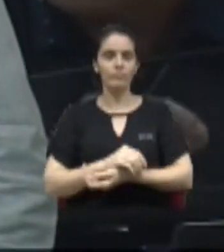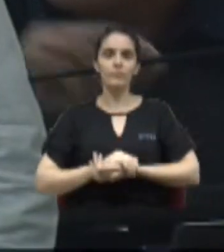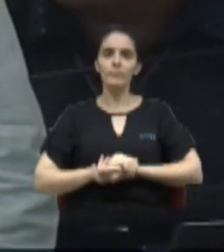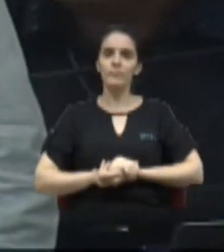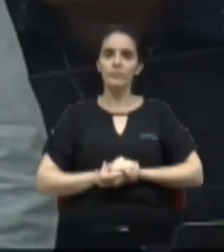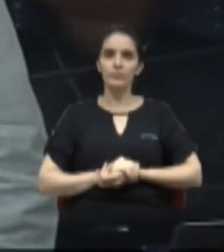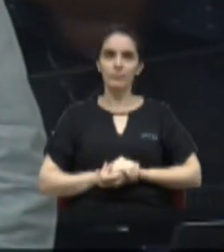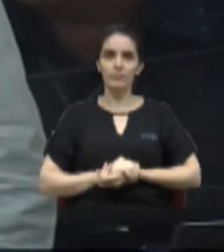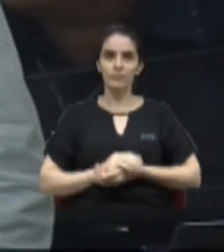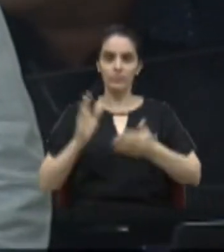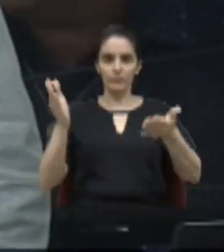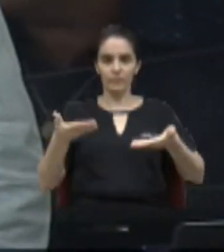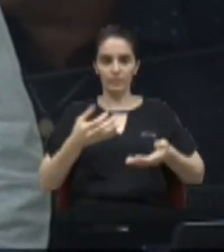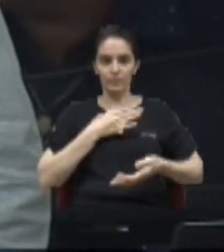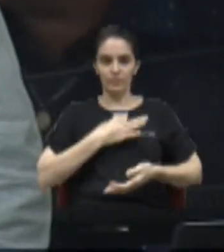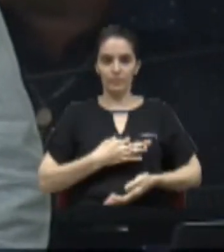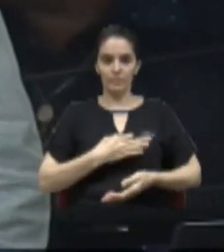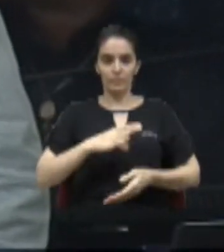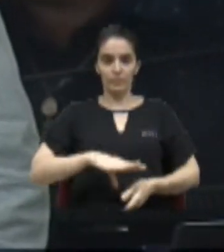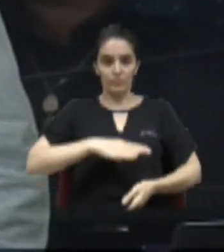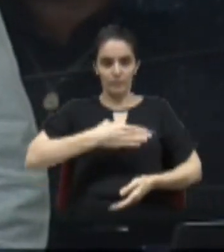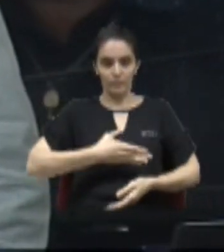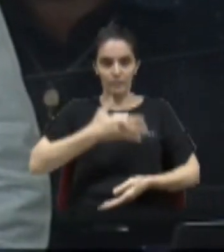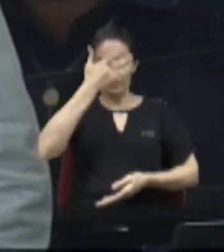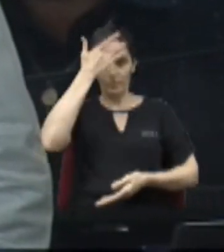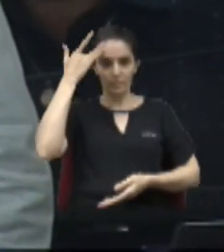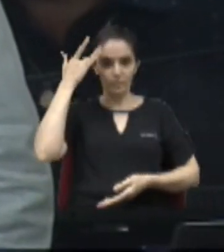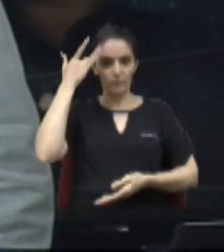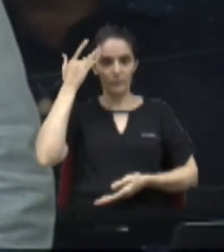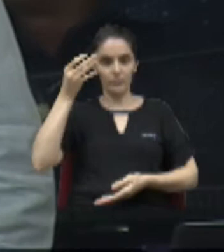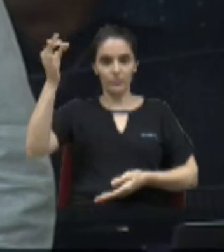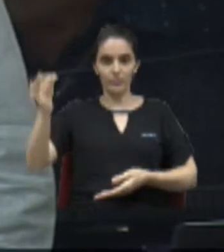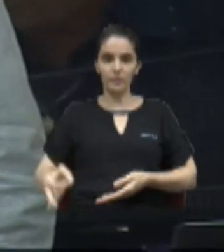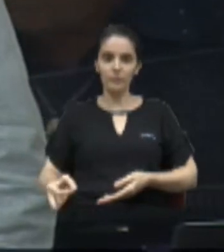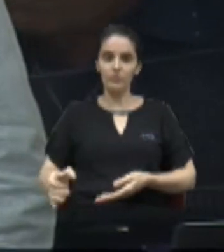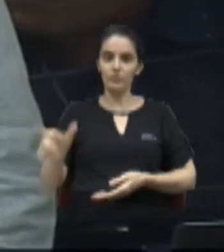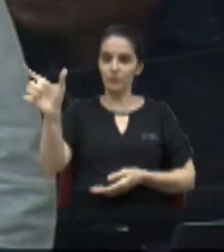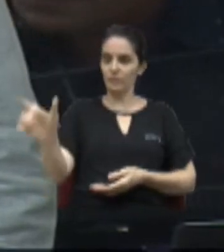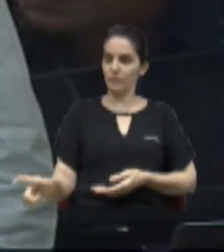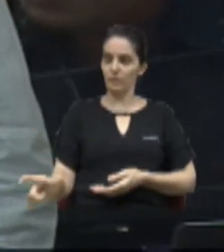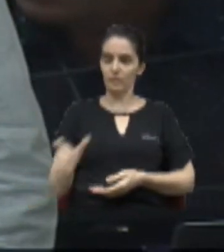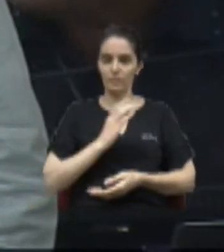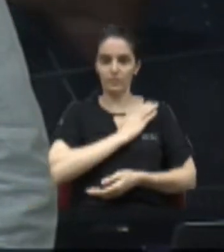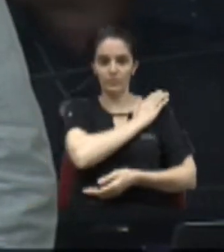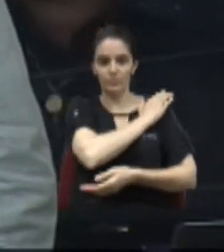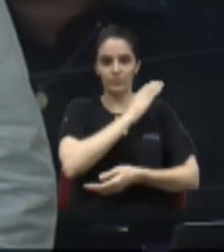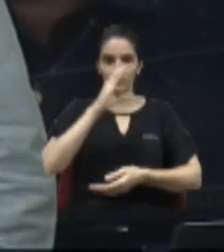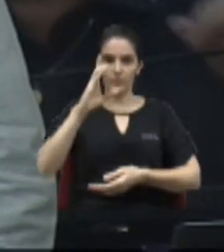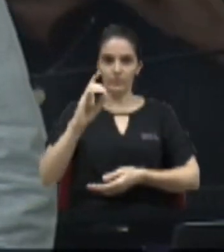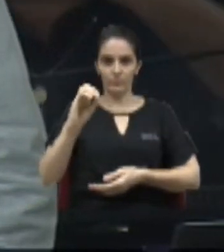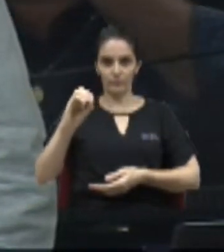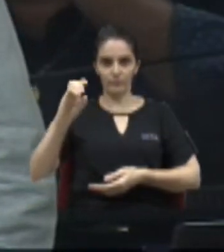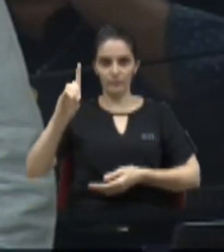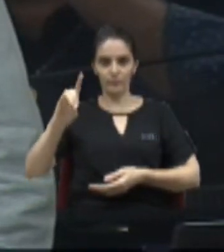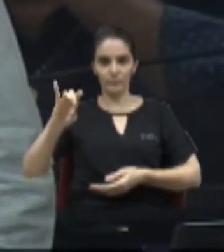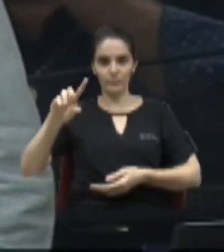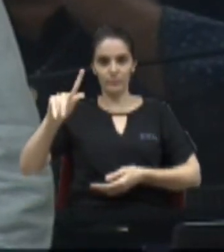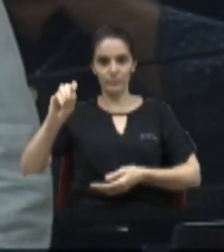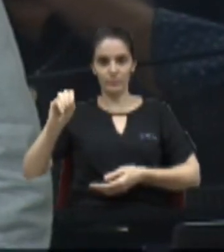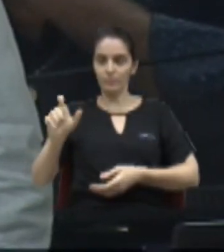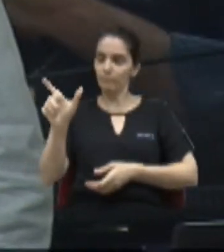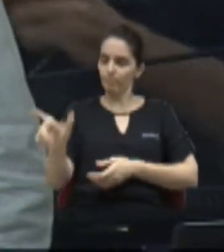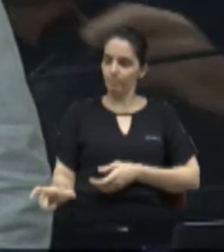Então fica concedida a medalha de bravura entre os justos, Cabo Odilon Lopes, ao policial militar, Cabo PM Paulo Donizete